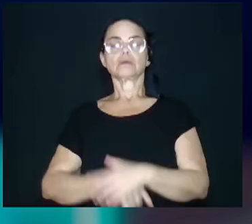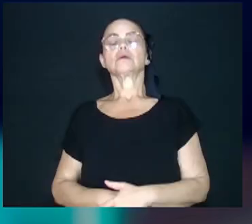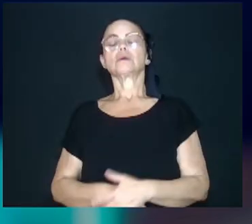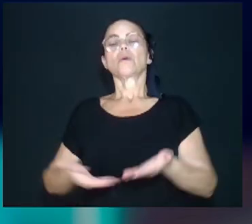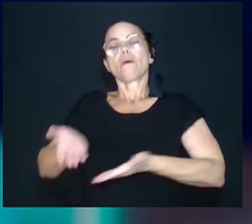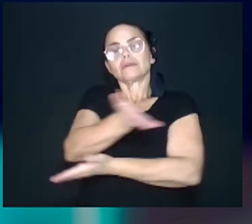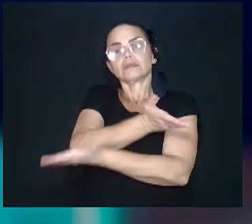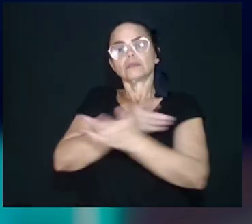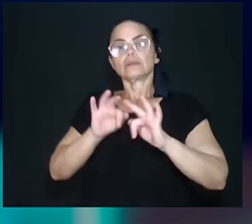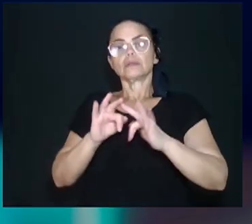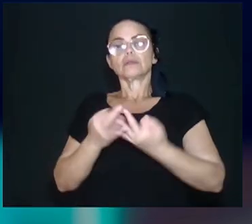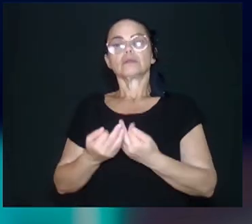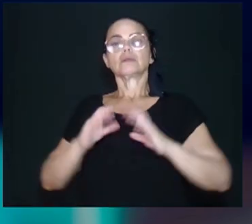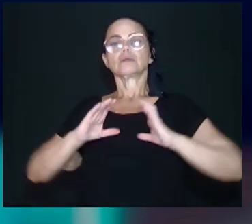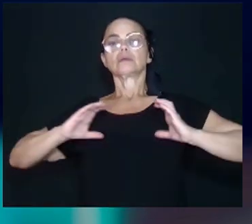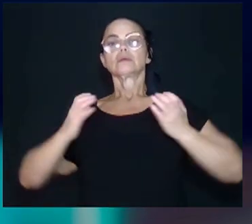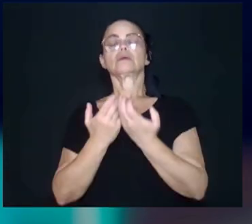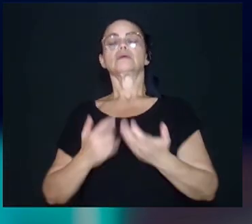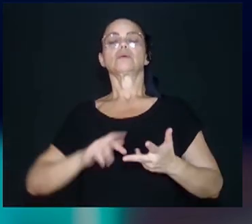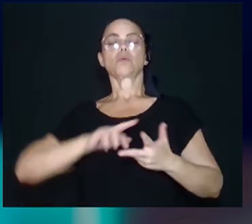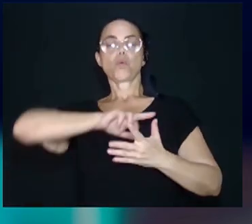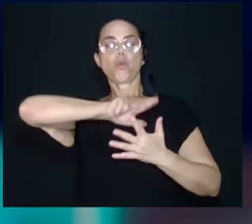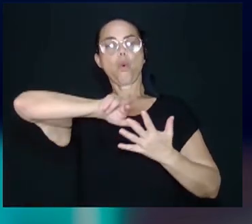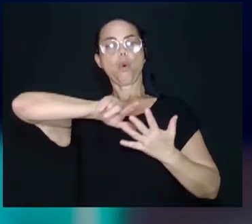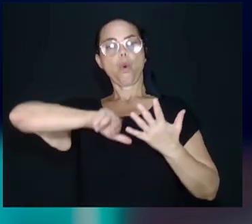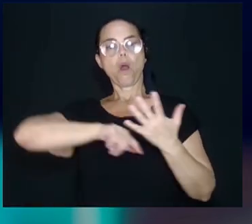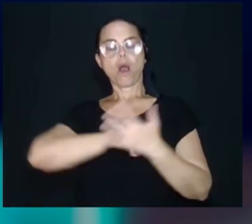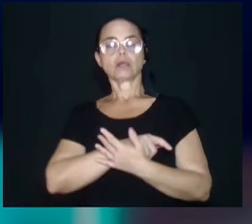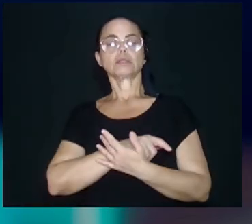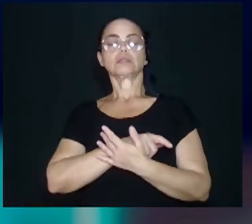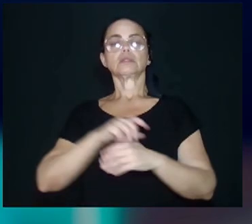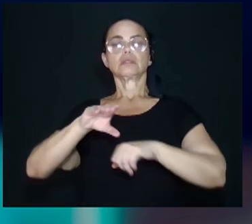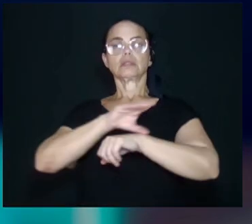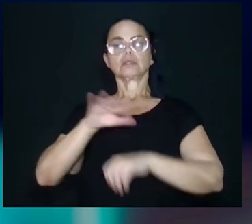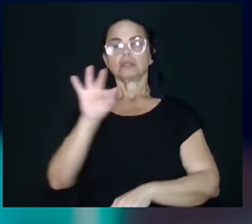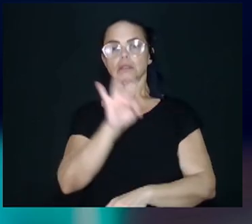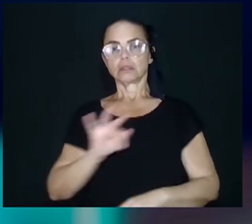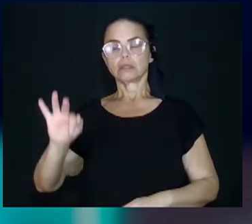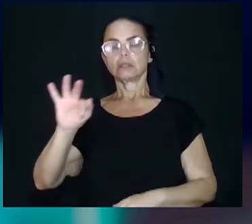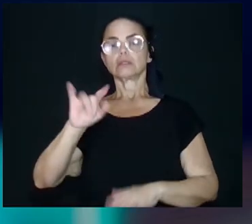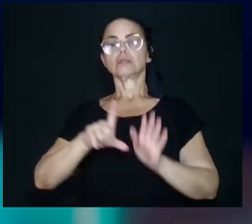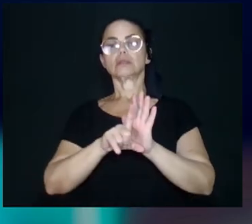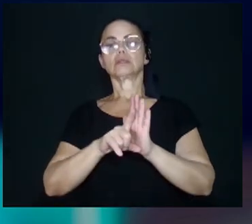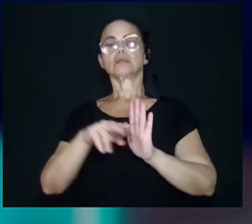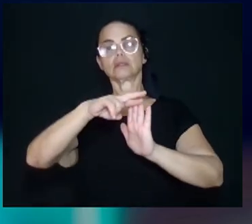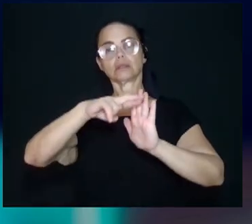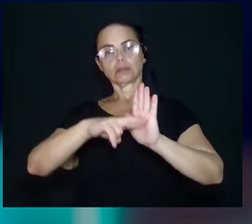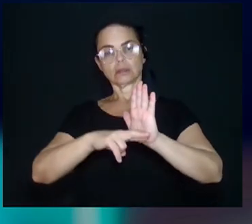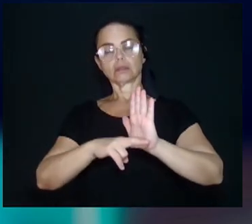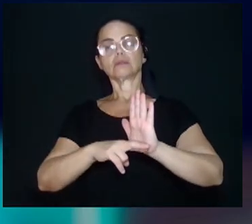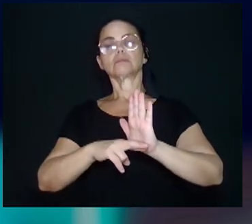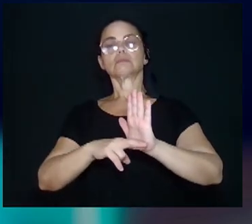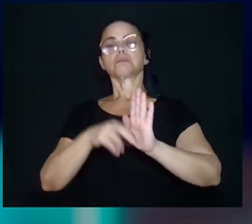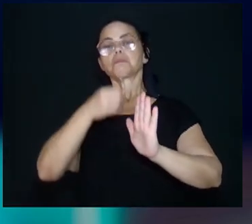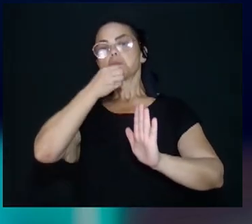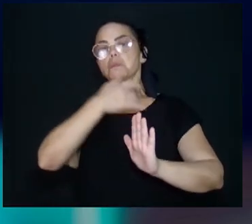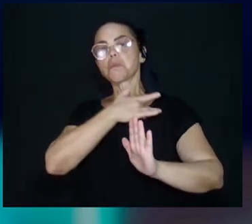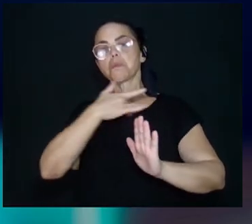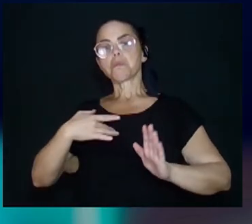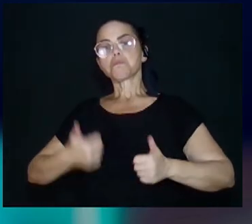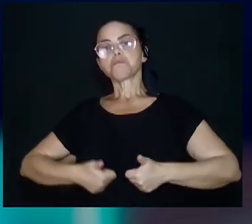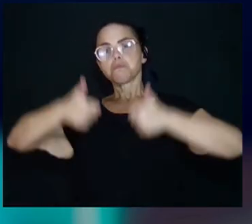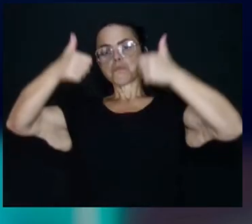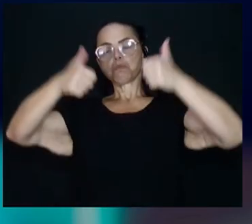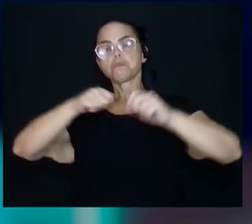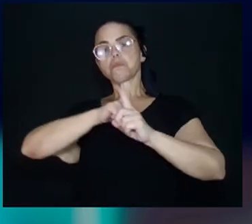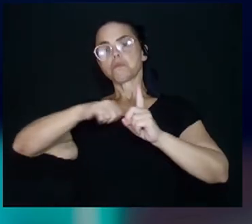comunitária, entre outros decorrentes da Constituição Federal e das leis e normas que garantam o seu bem-estar pessoal, social